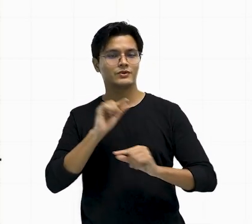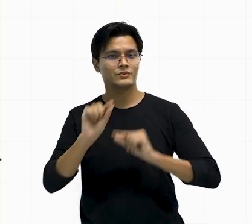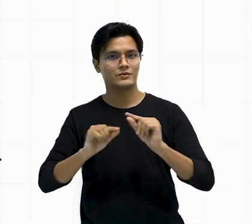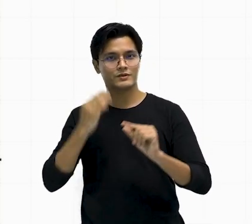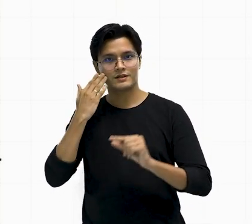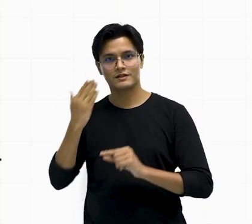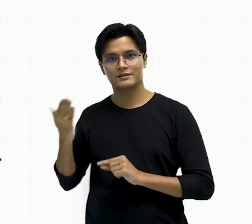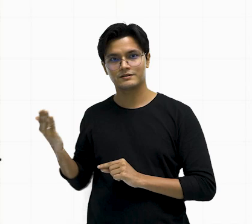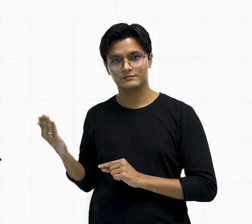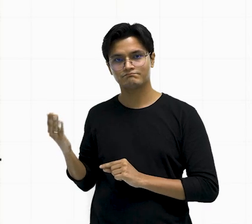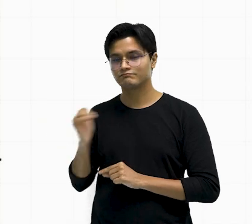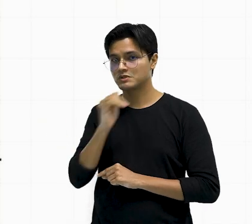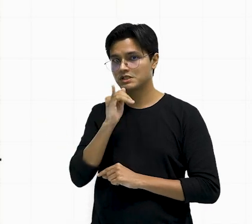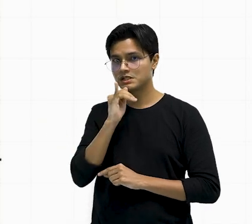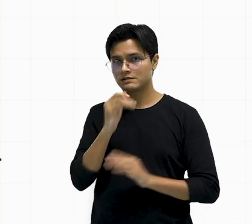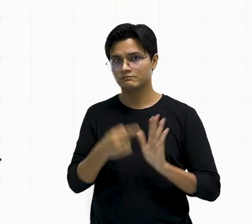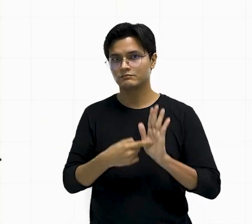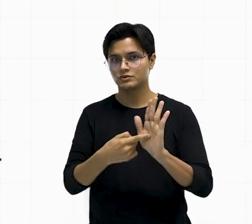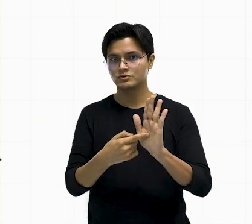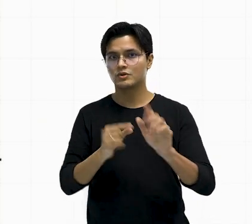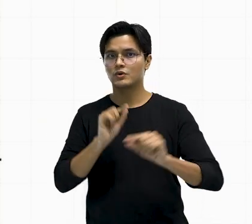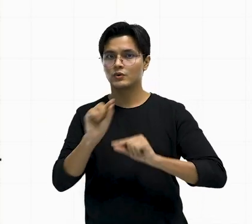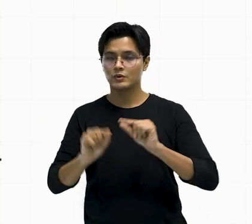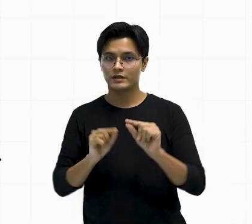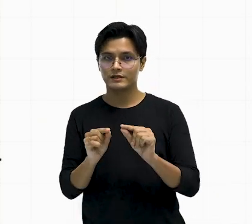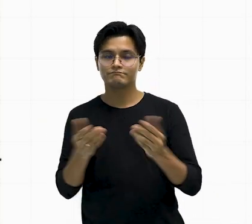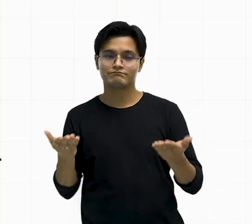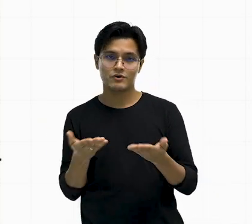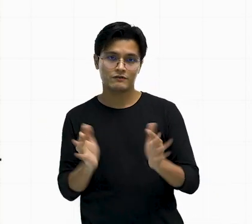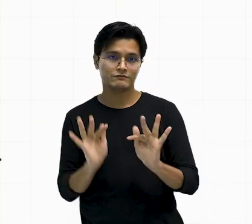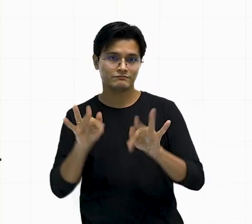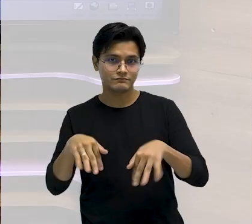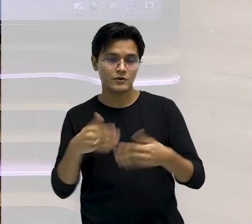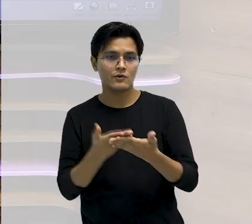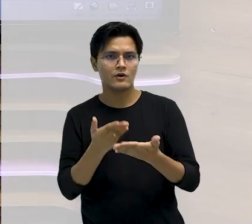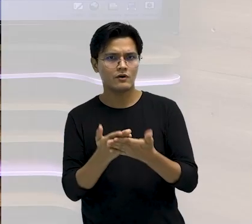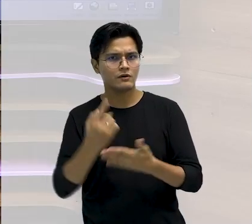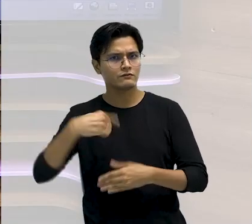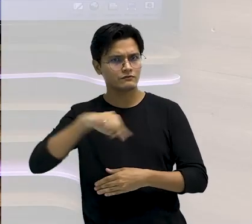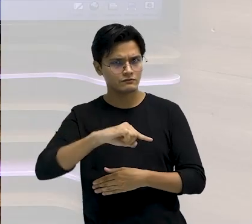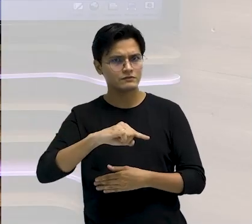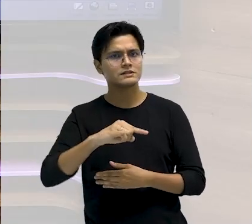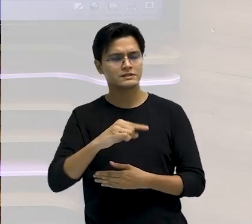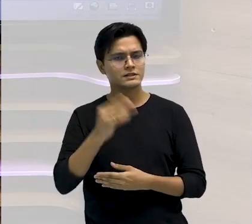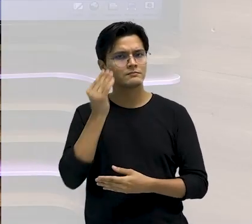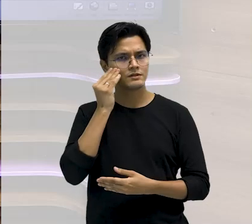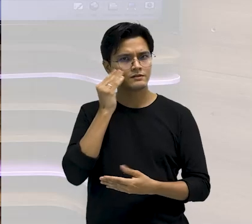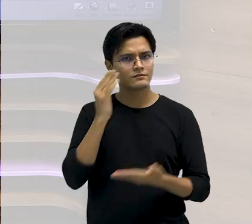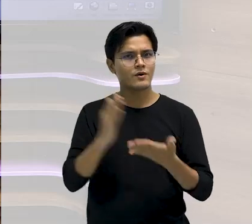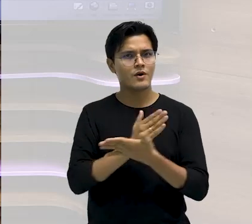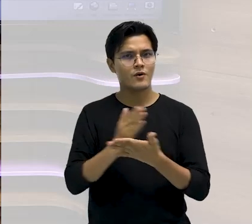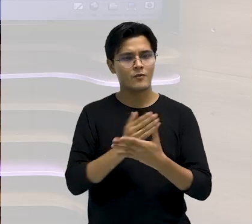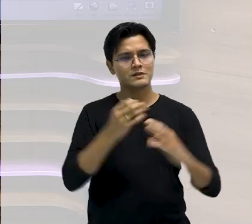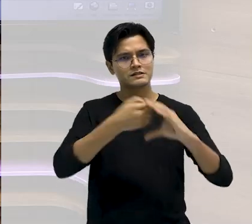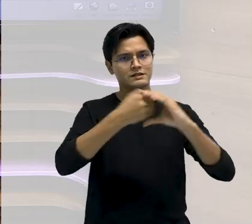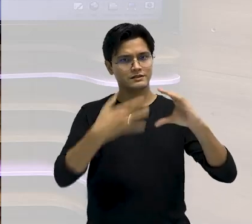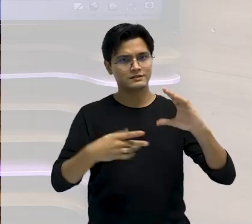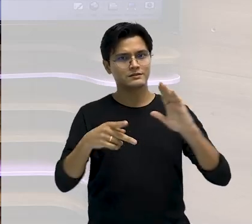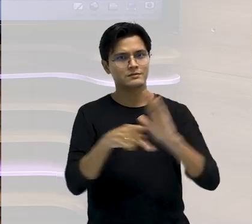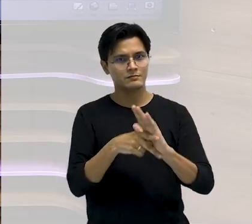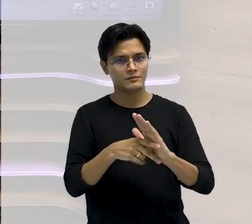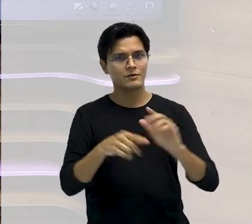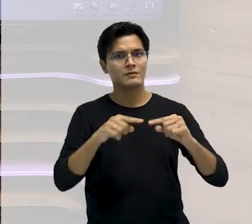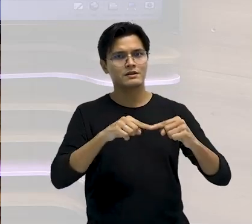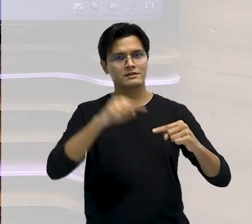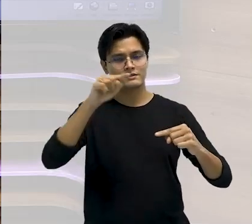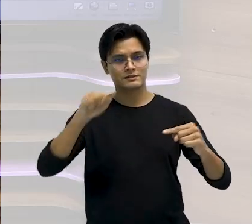tá? Com esse exemplo, ao final da nossa aula, onde vocês verificaram aí alguns pontos importantes do triângulo,